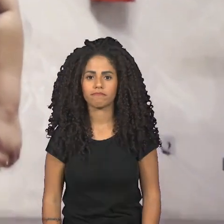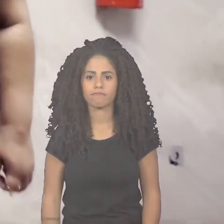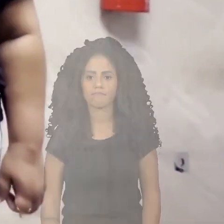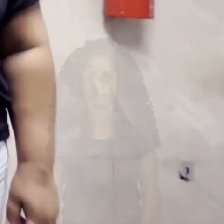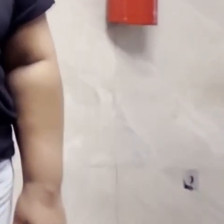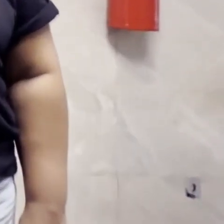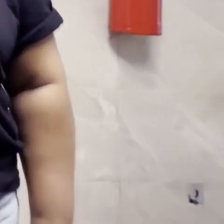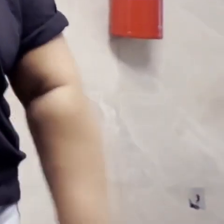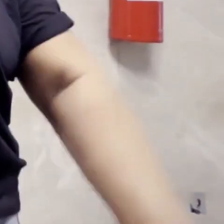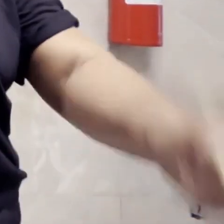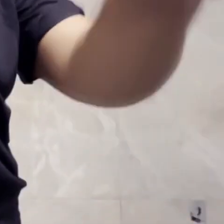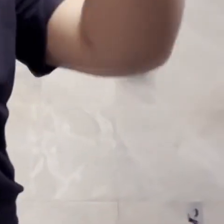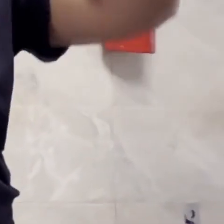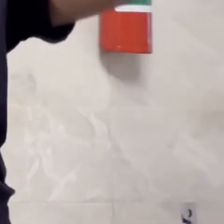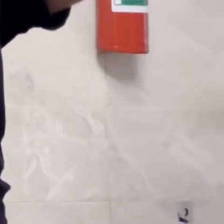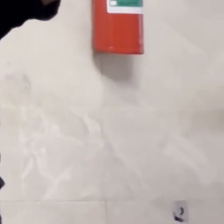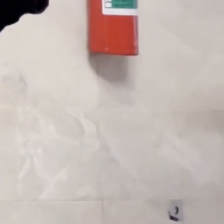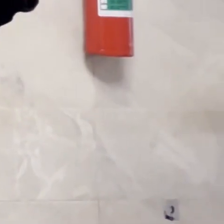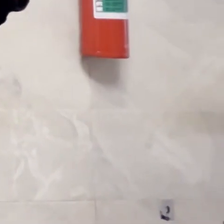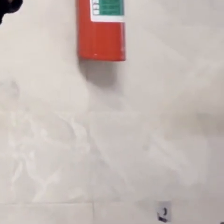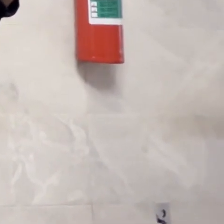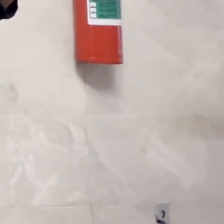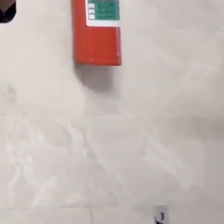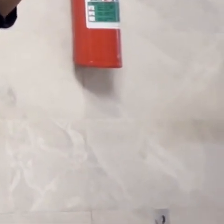não viu?